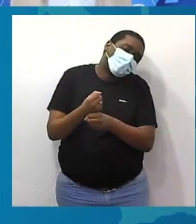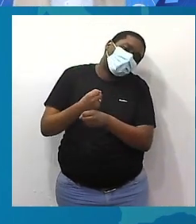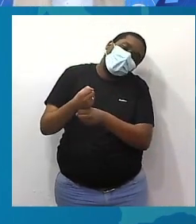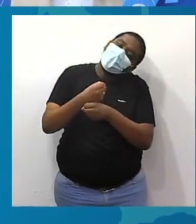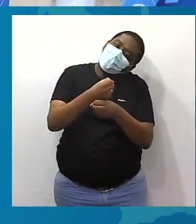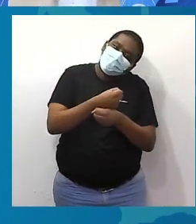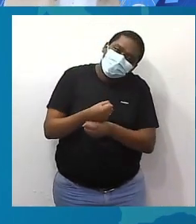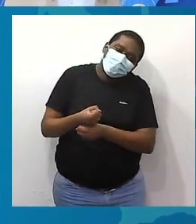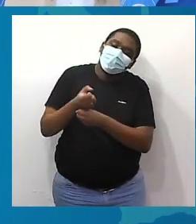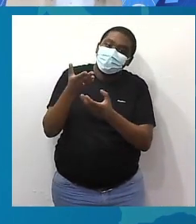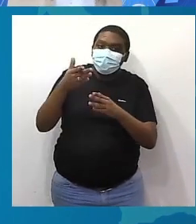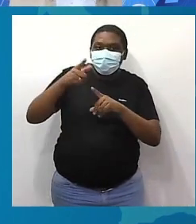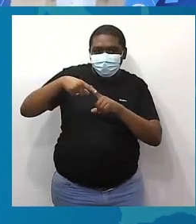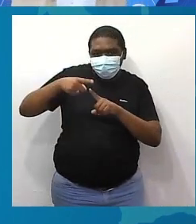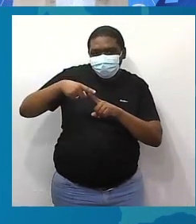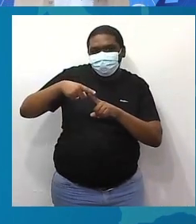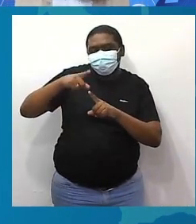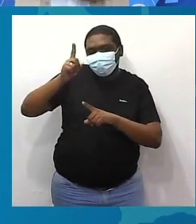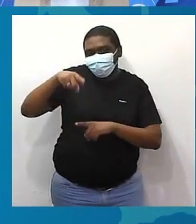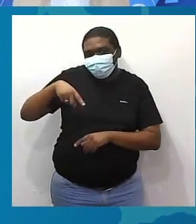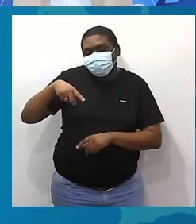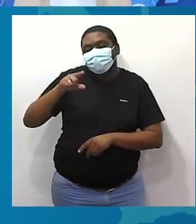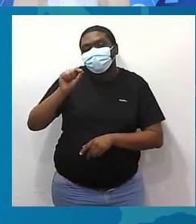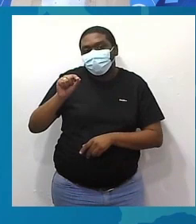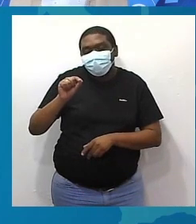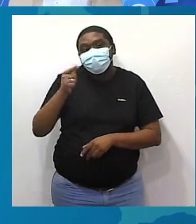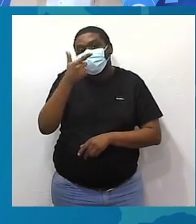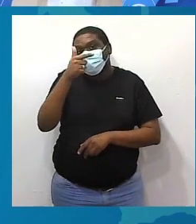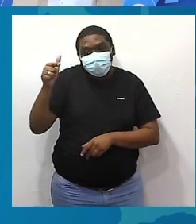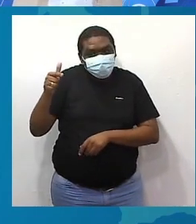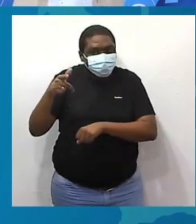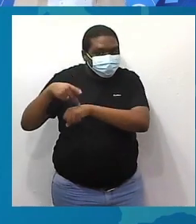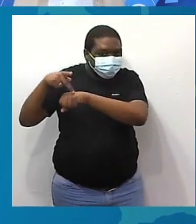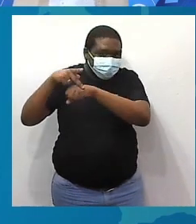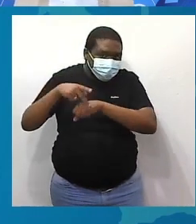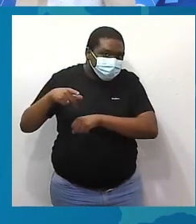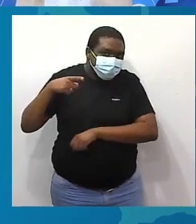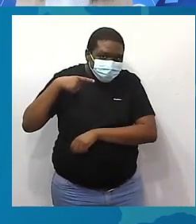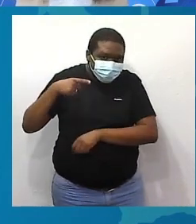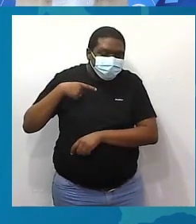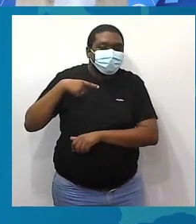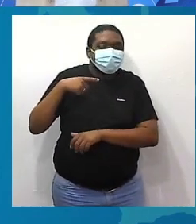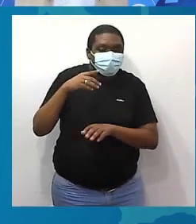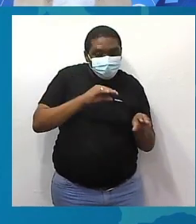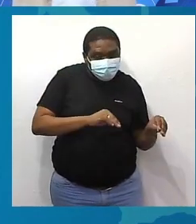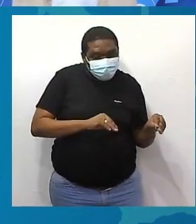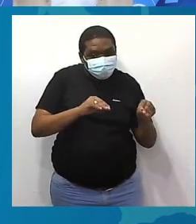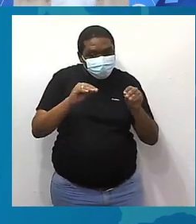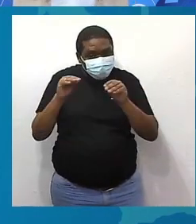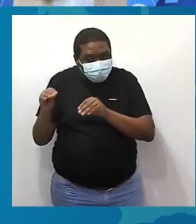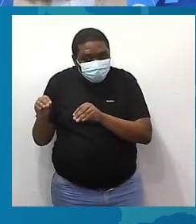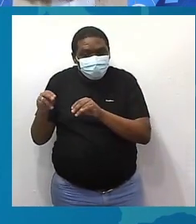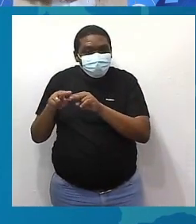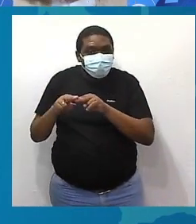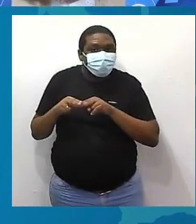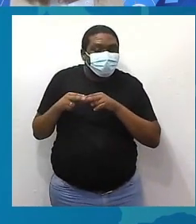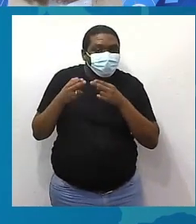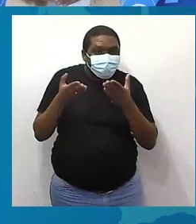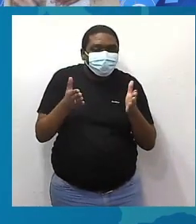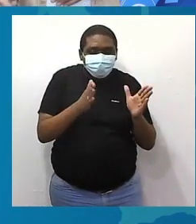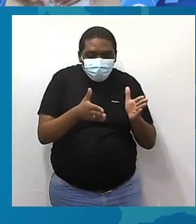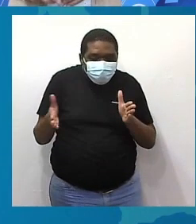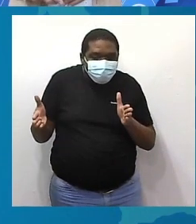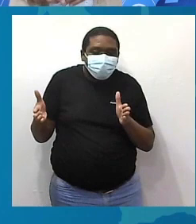anos. Esses sedimentos eles são fragmentos de outras rochas que são transportados por processos que